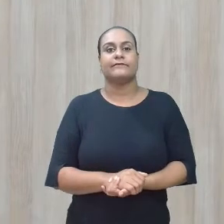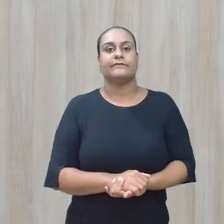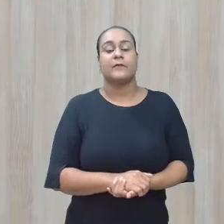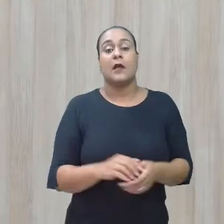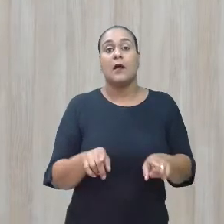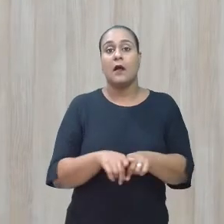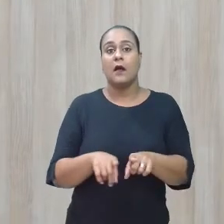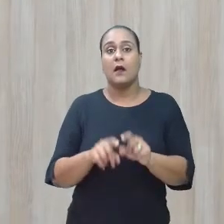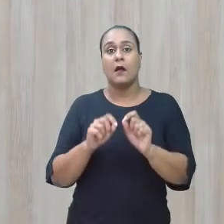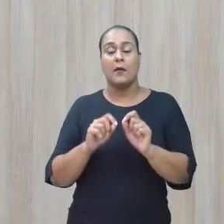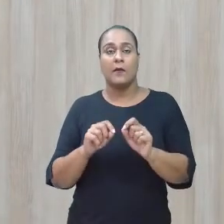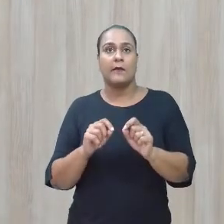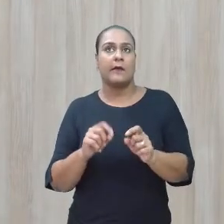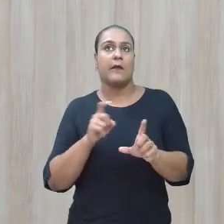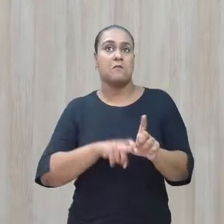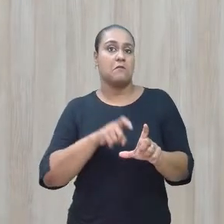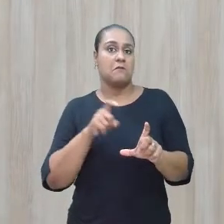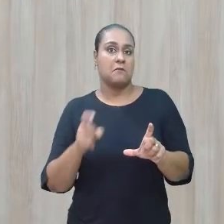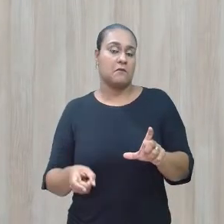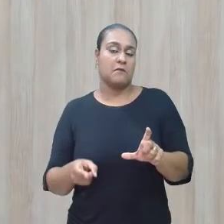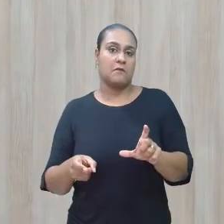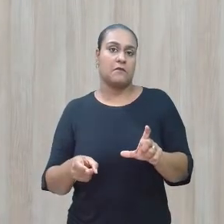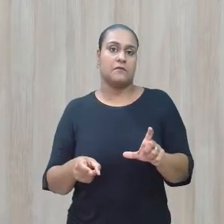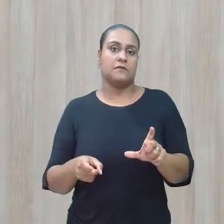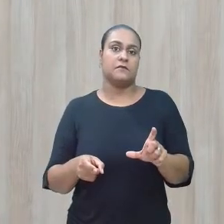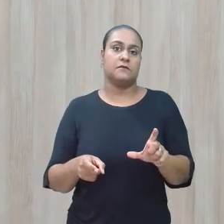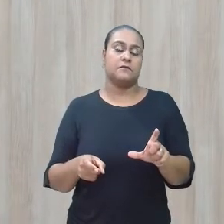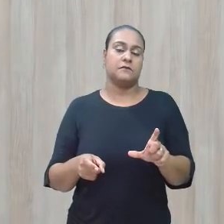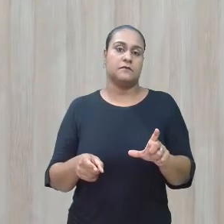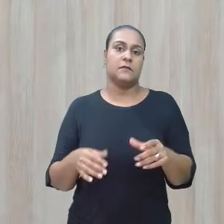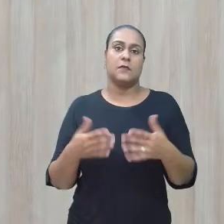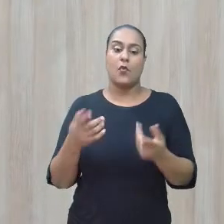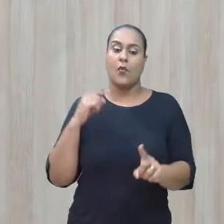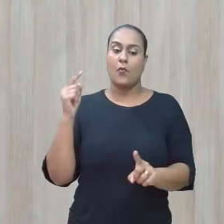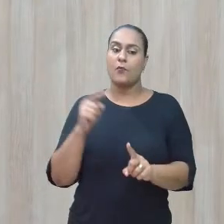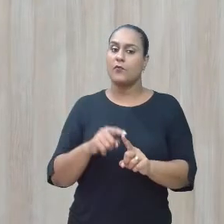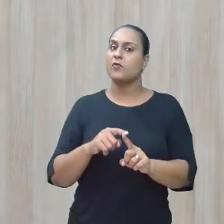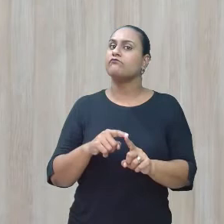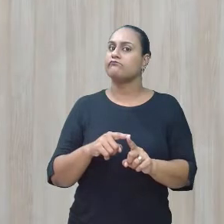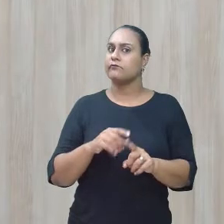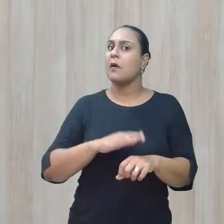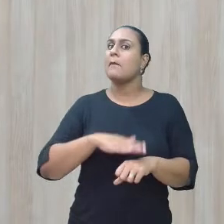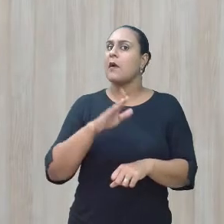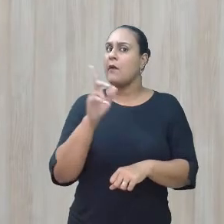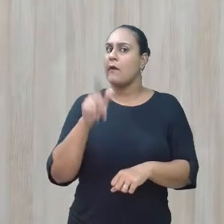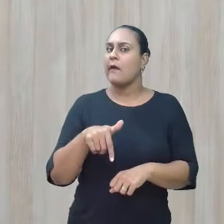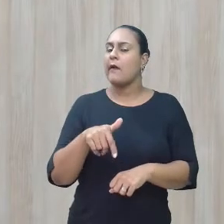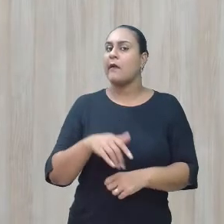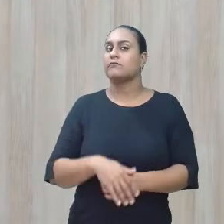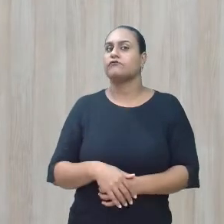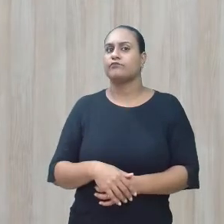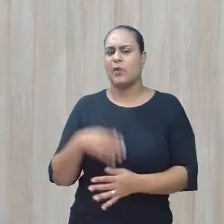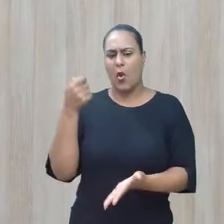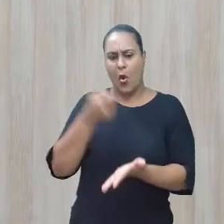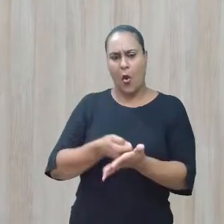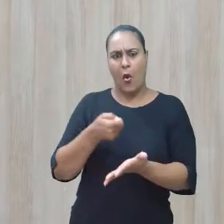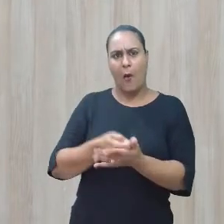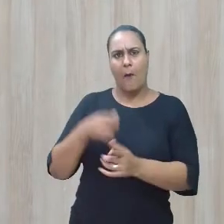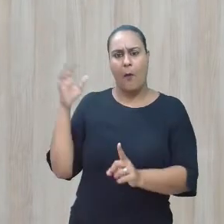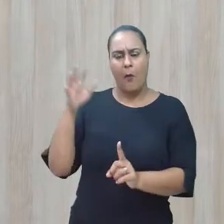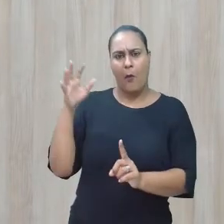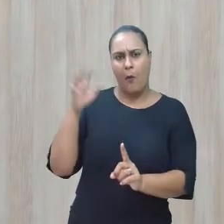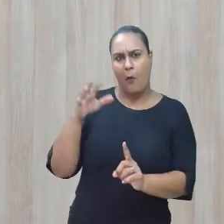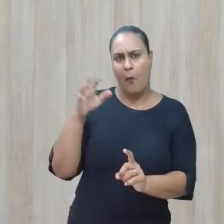Estado, né, independente. Enfim, então, o objetivo maior era esse, né, a repressão e garantir